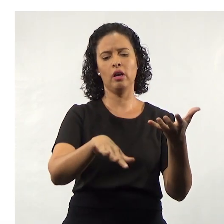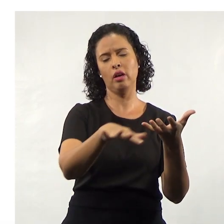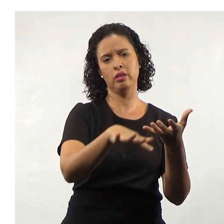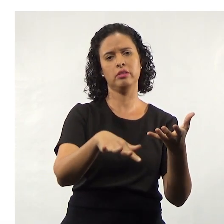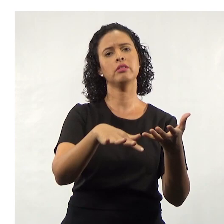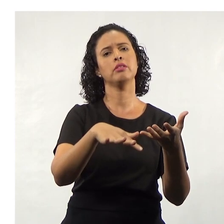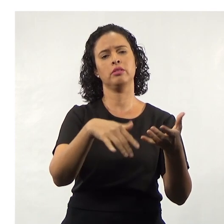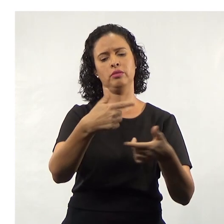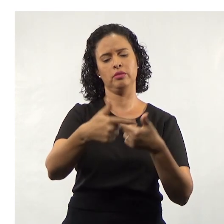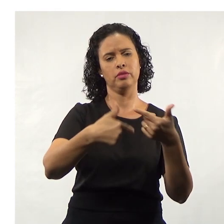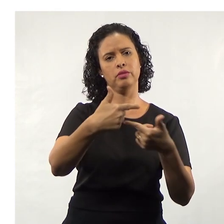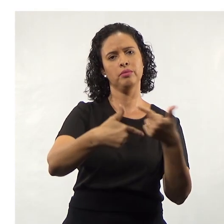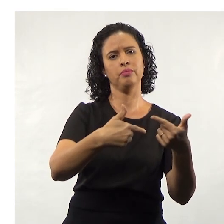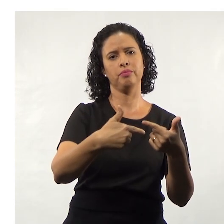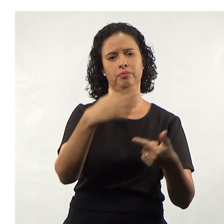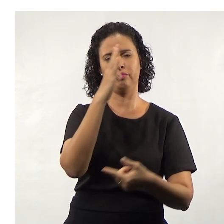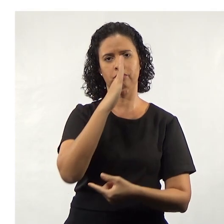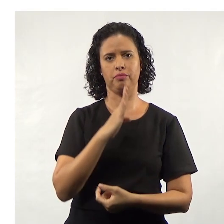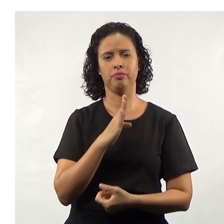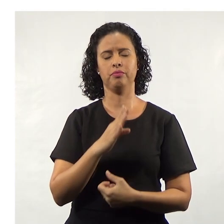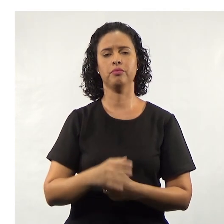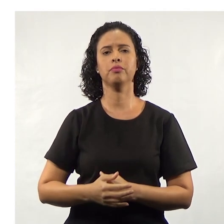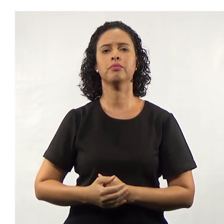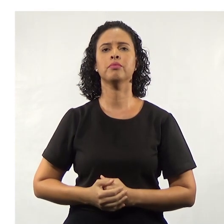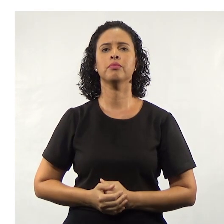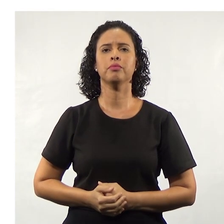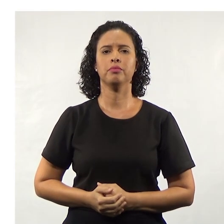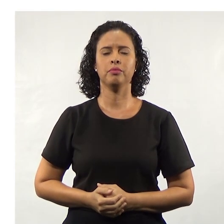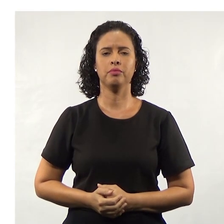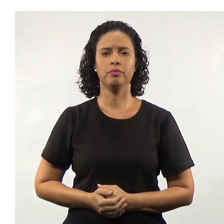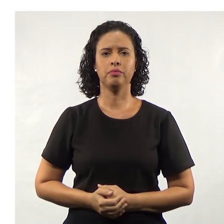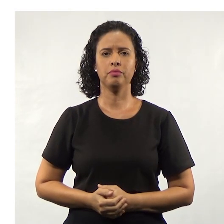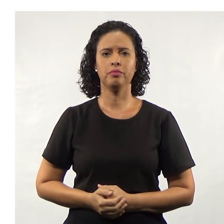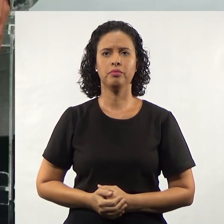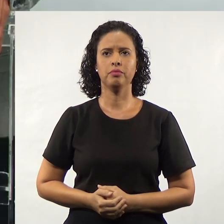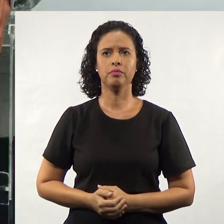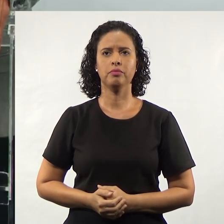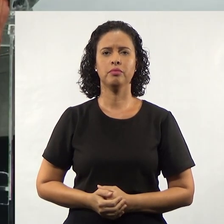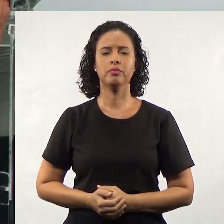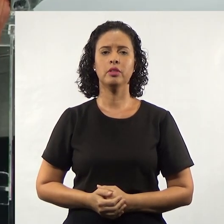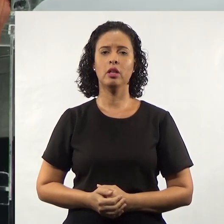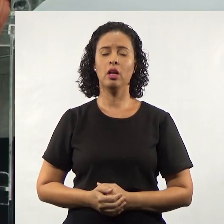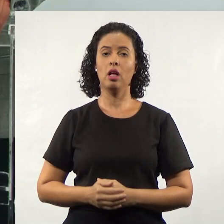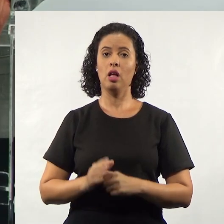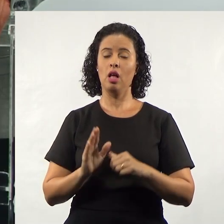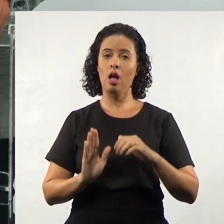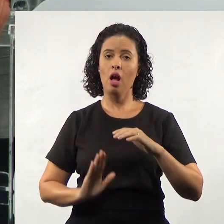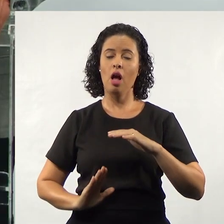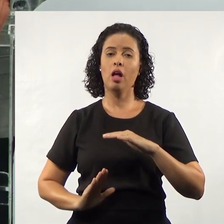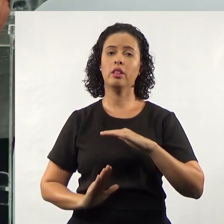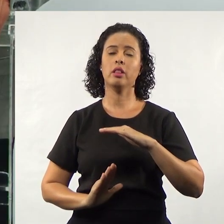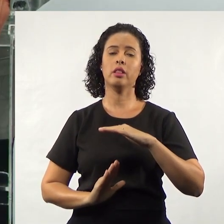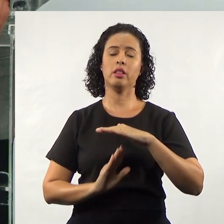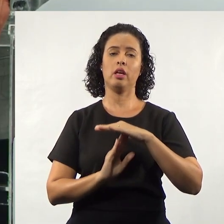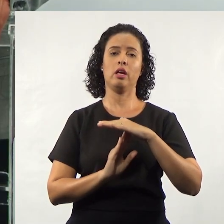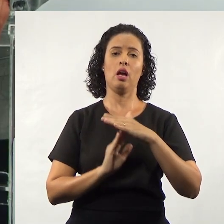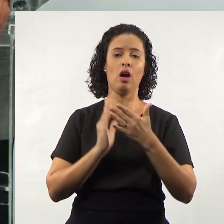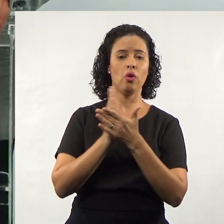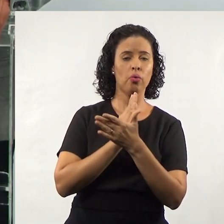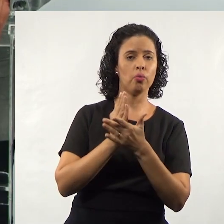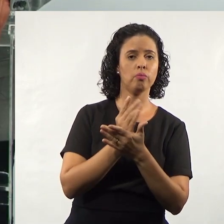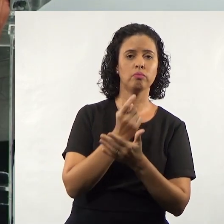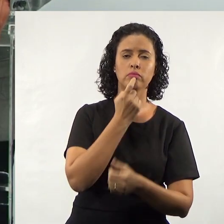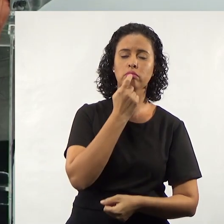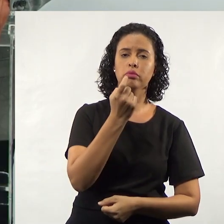e Caixa Econômica Federal. Até outrora, tá? Até algum tempo atrás, somente